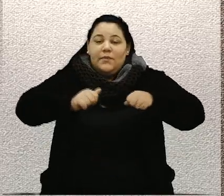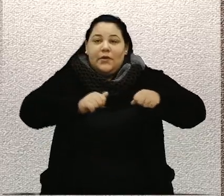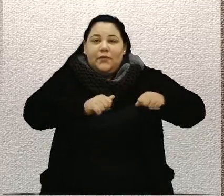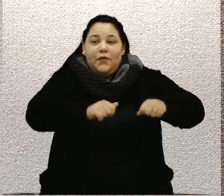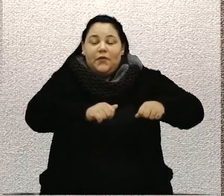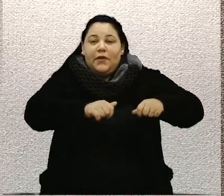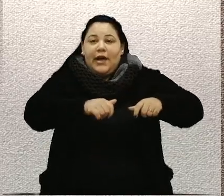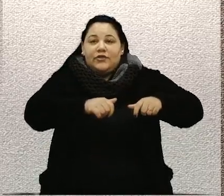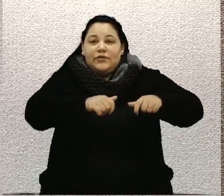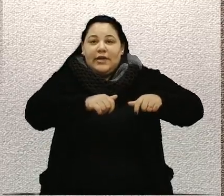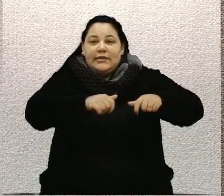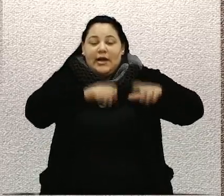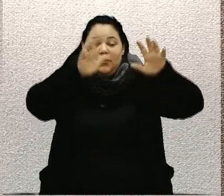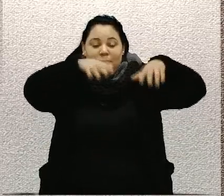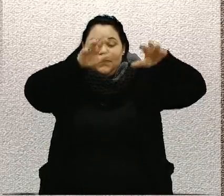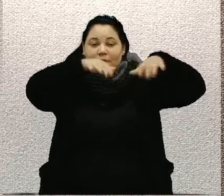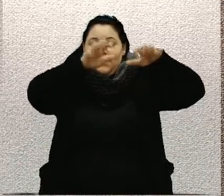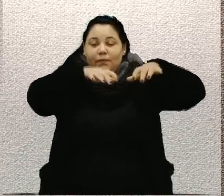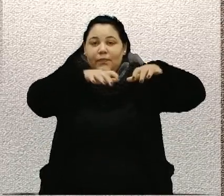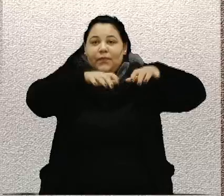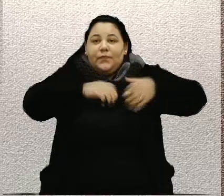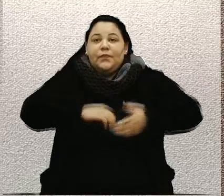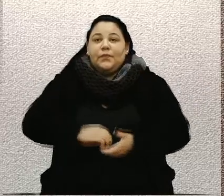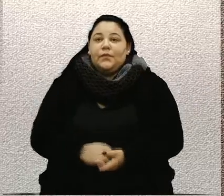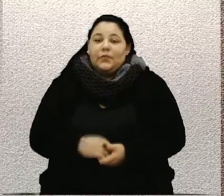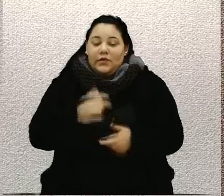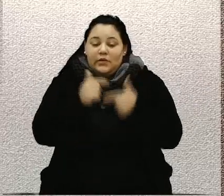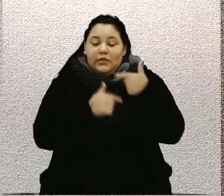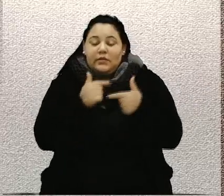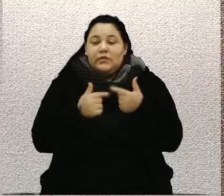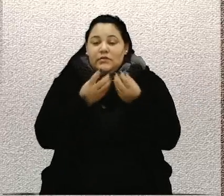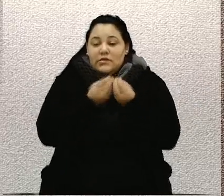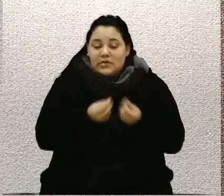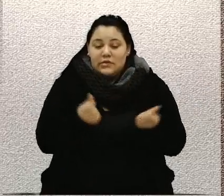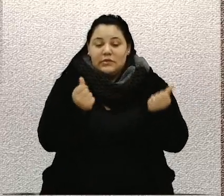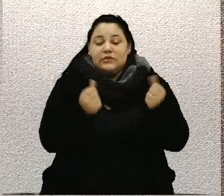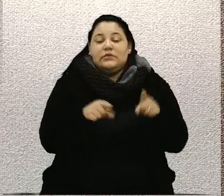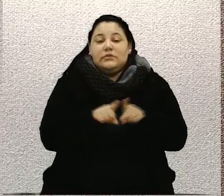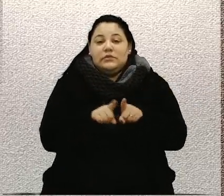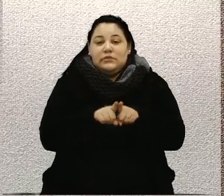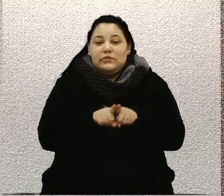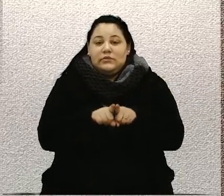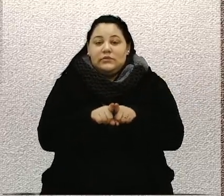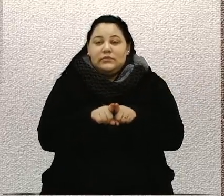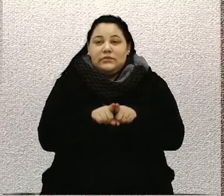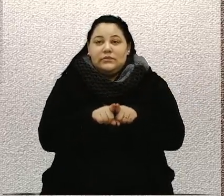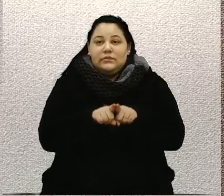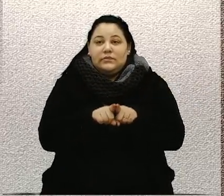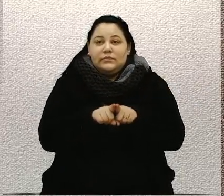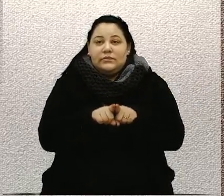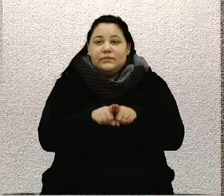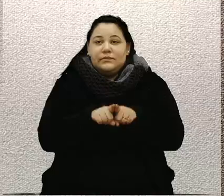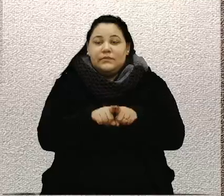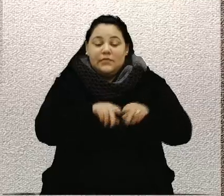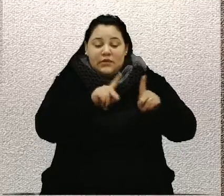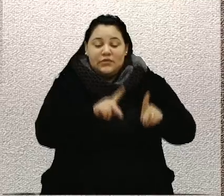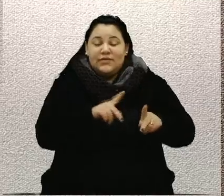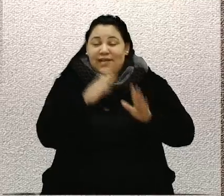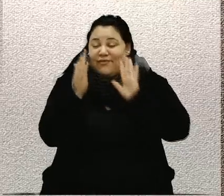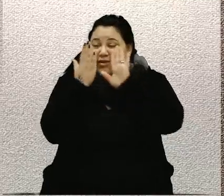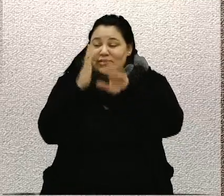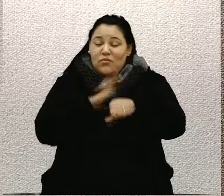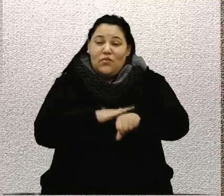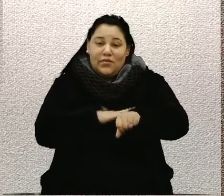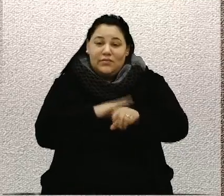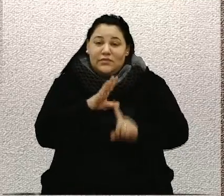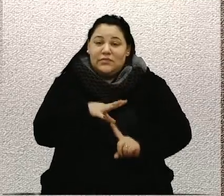mas esse trabalho sensível atingindo as pessoas que estão passando por esse momento, principalmente o